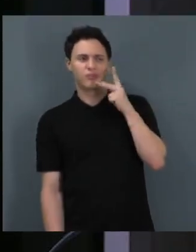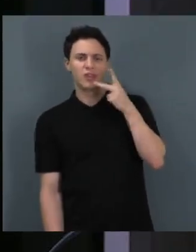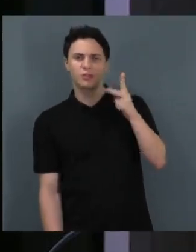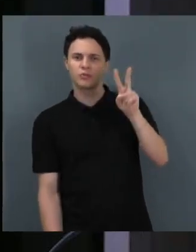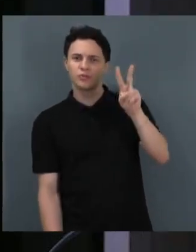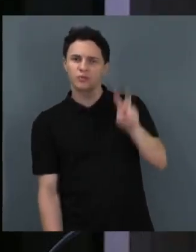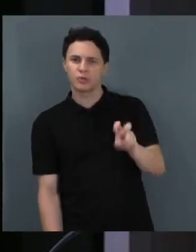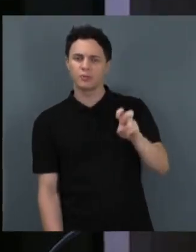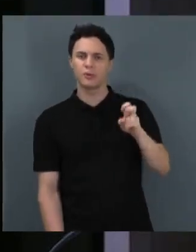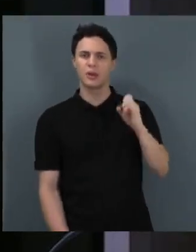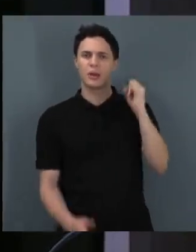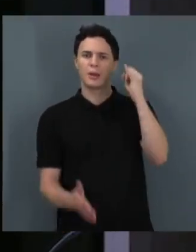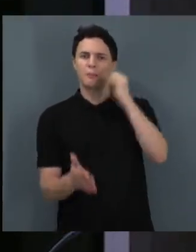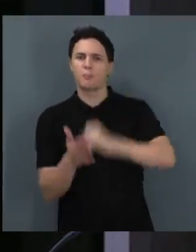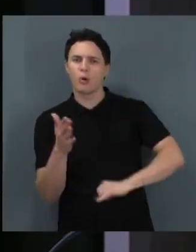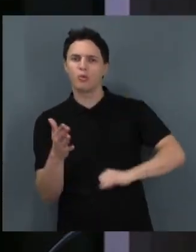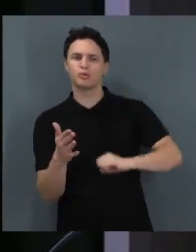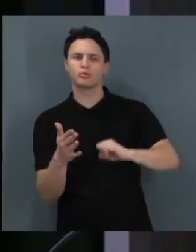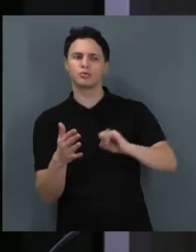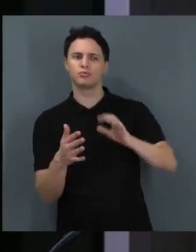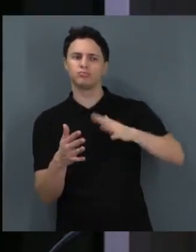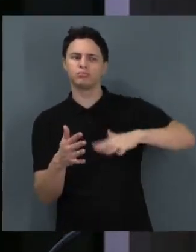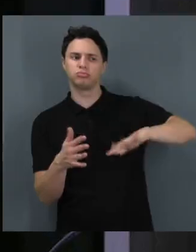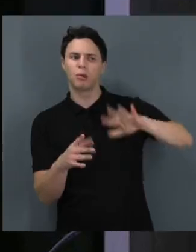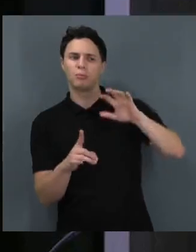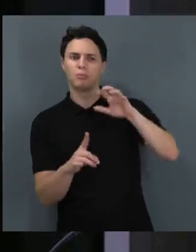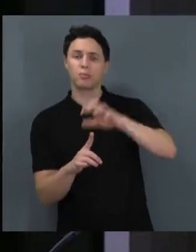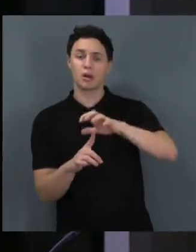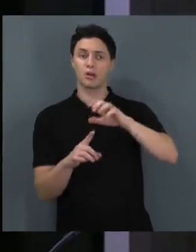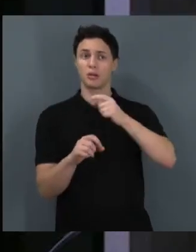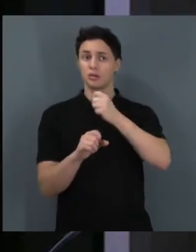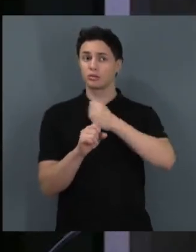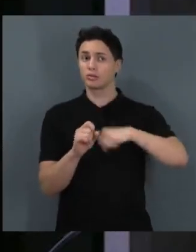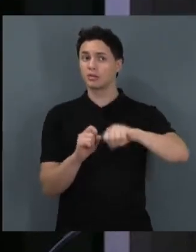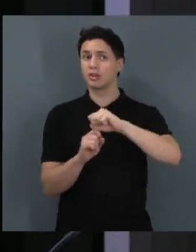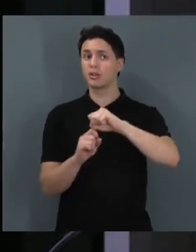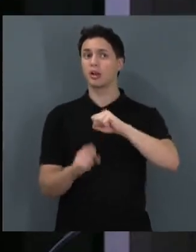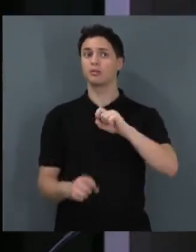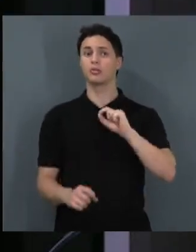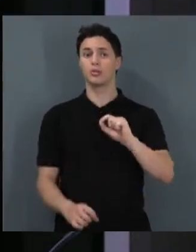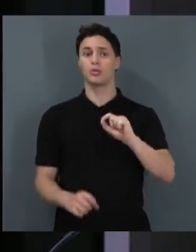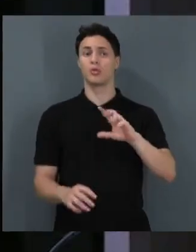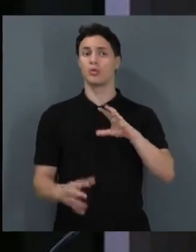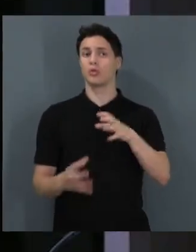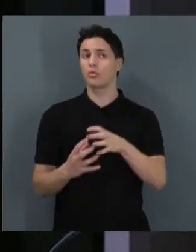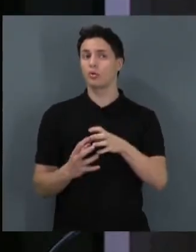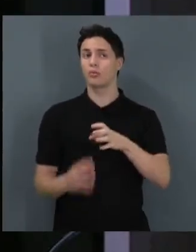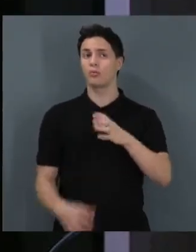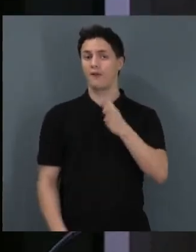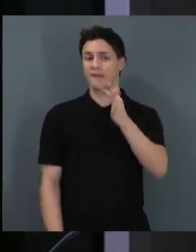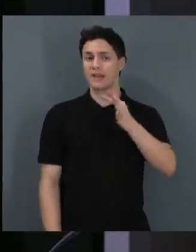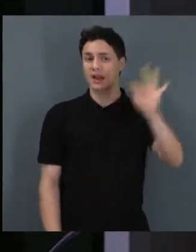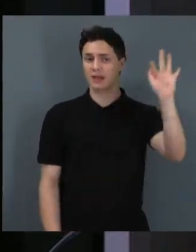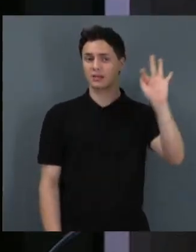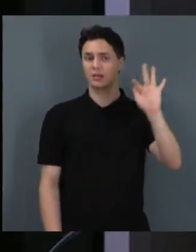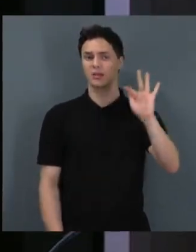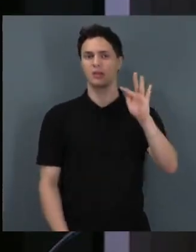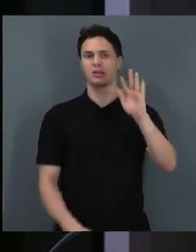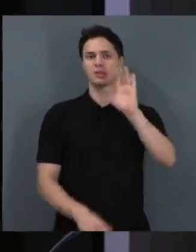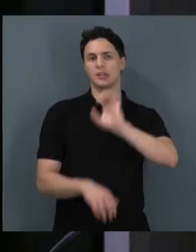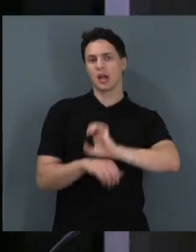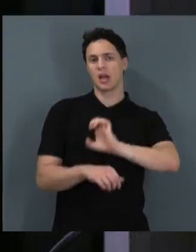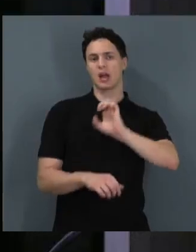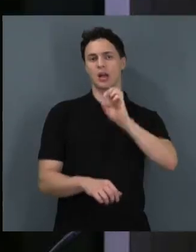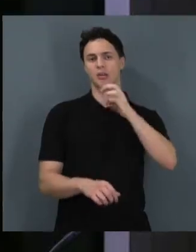à sociedade para que os entes da federação, os entes do Estado, do município,